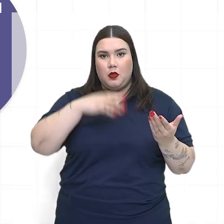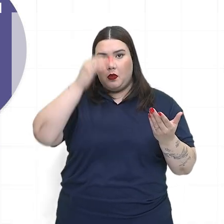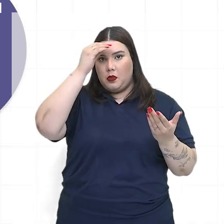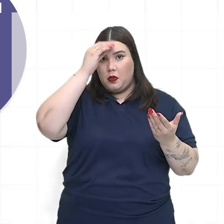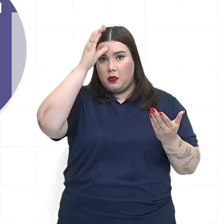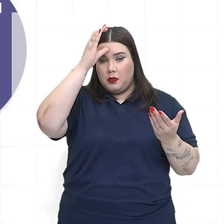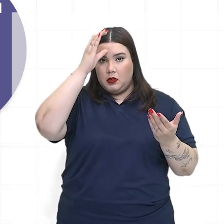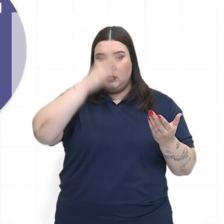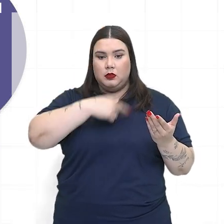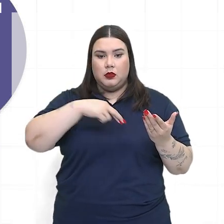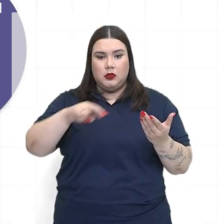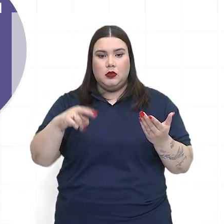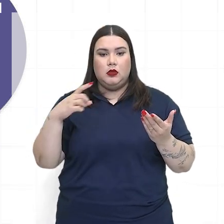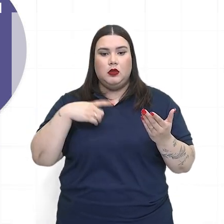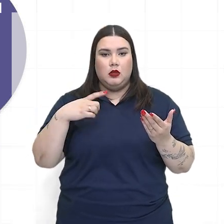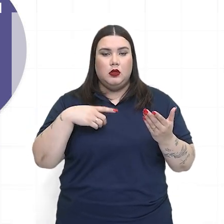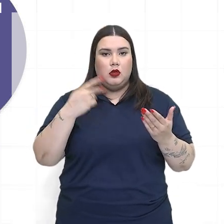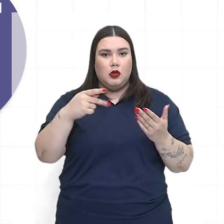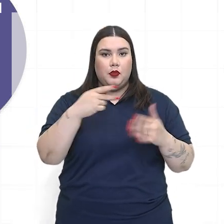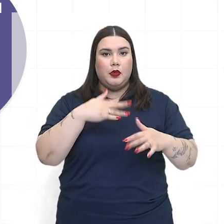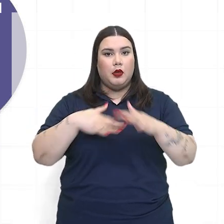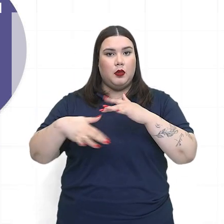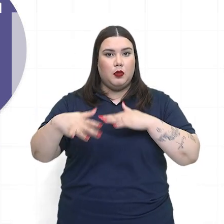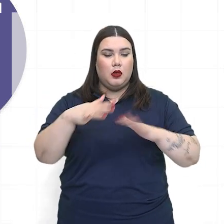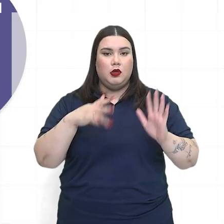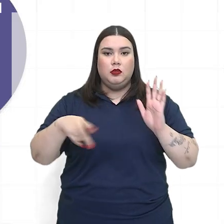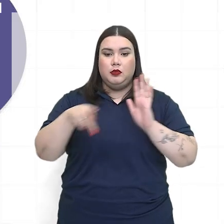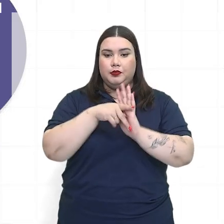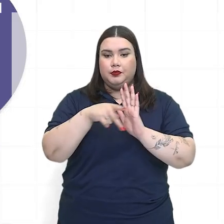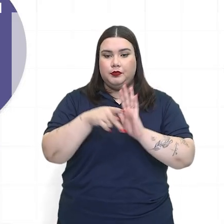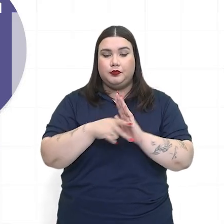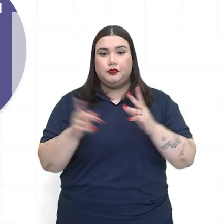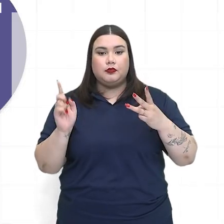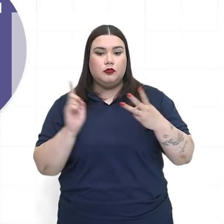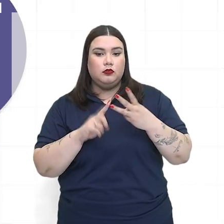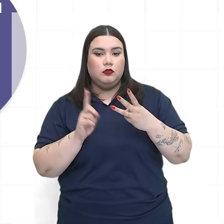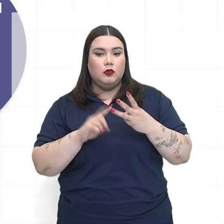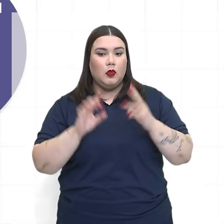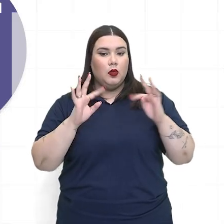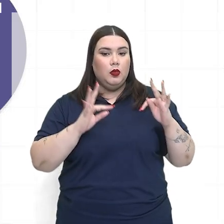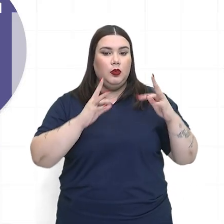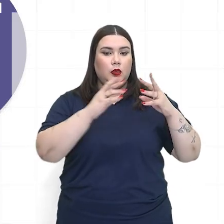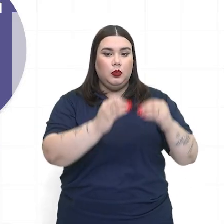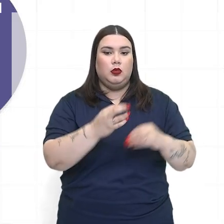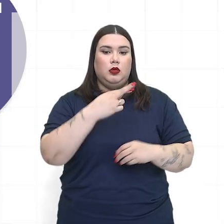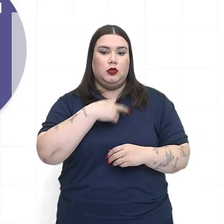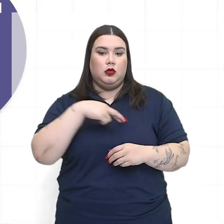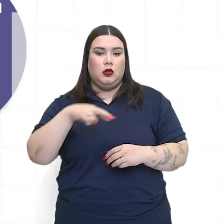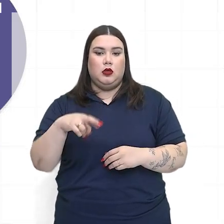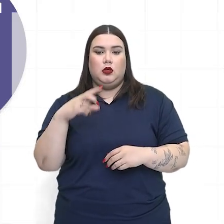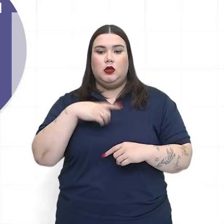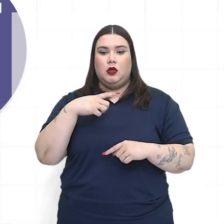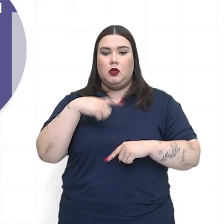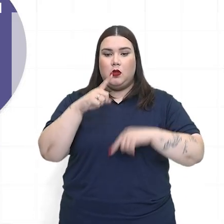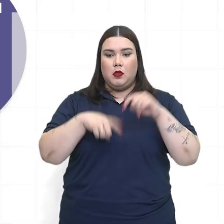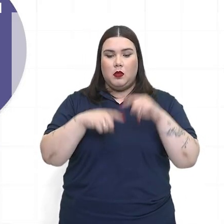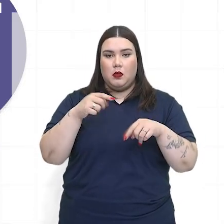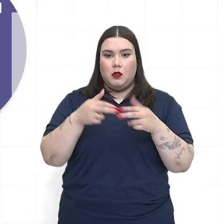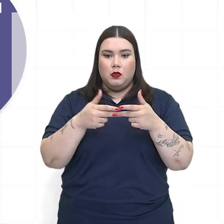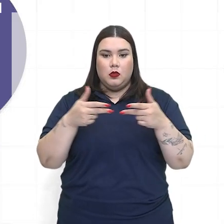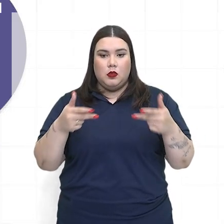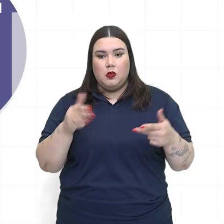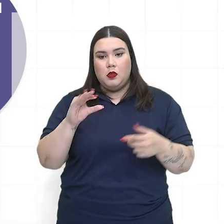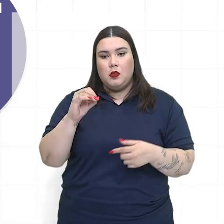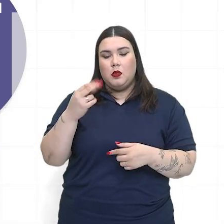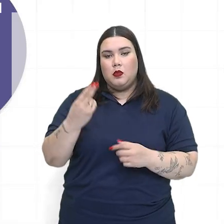seus rituais e têm suas cerimônias. E também, todas as religiões têm objetos,